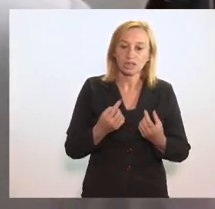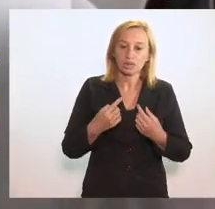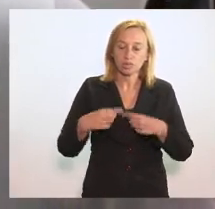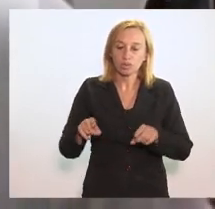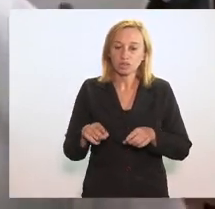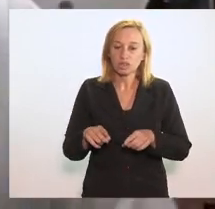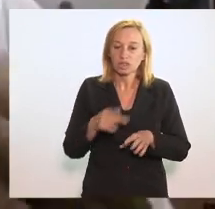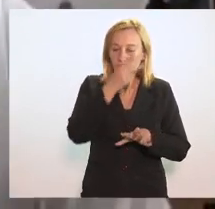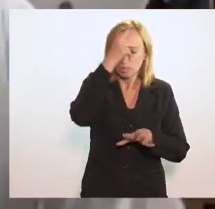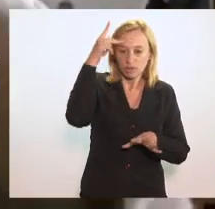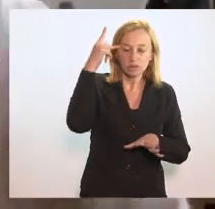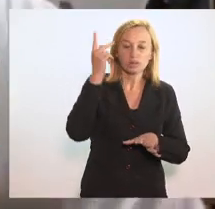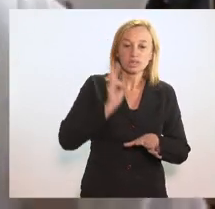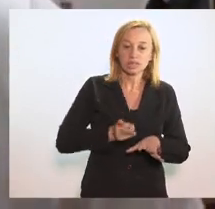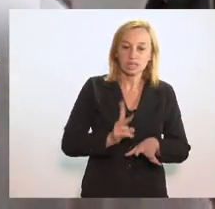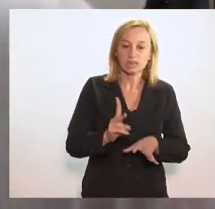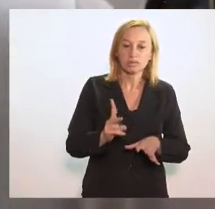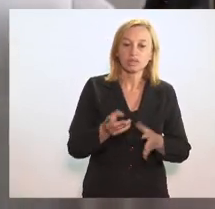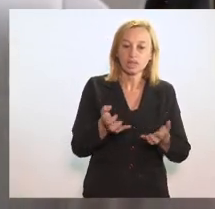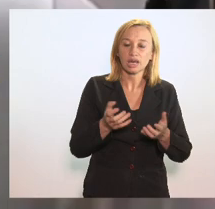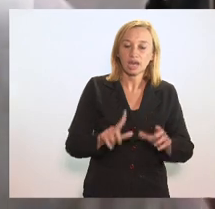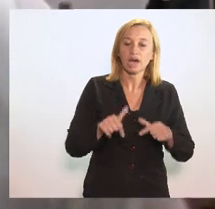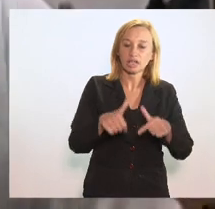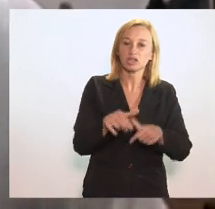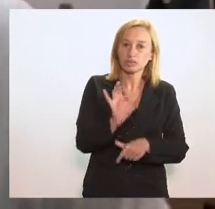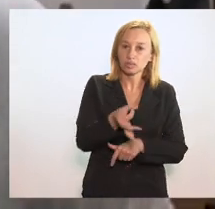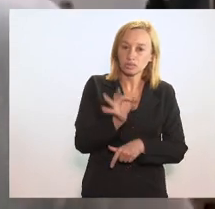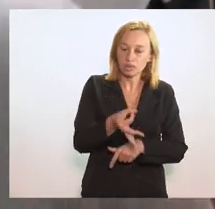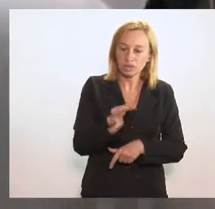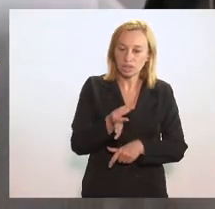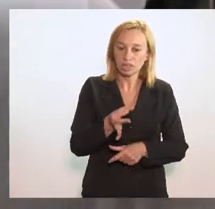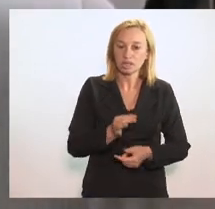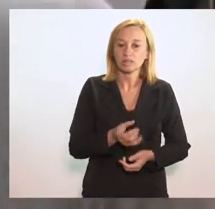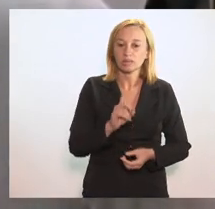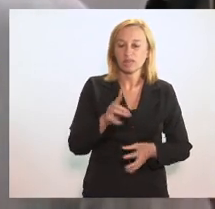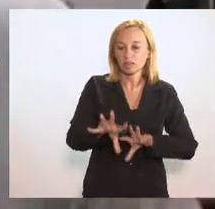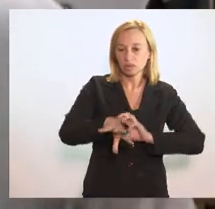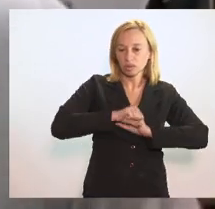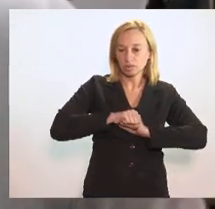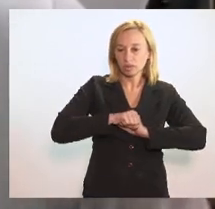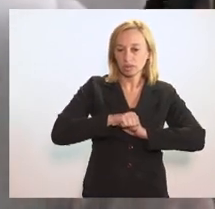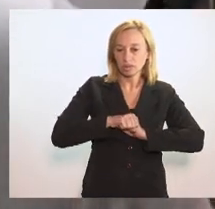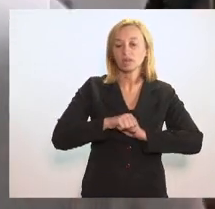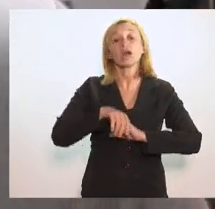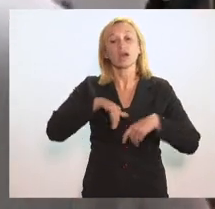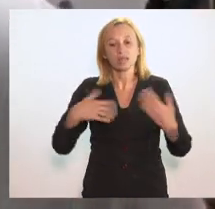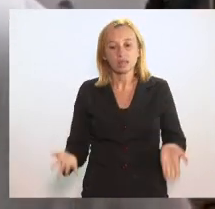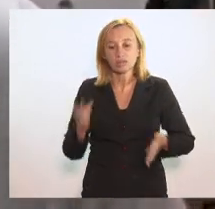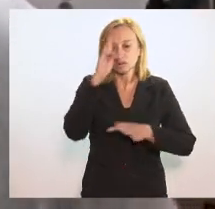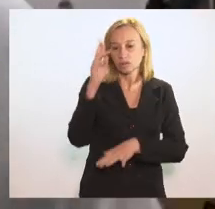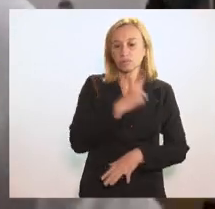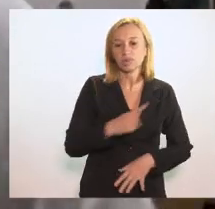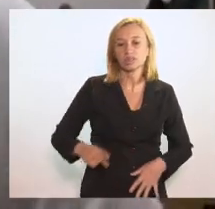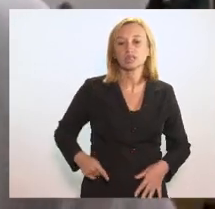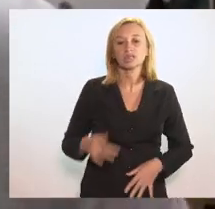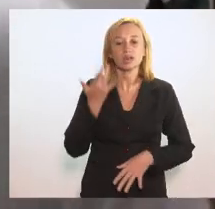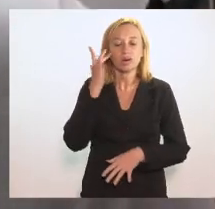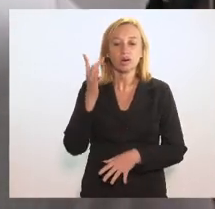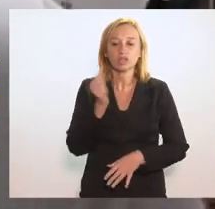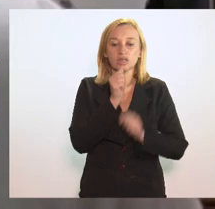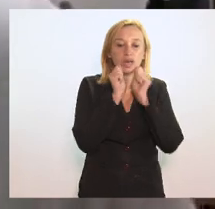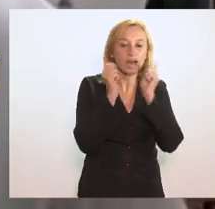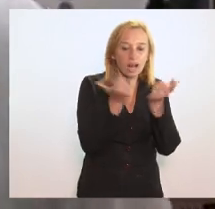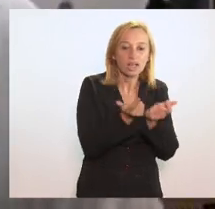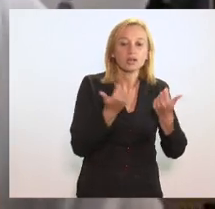todo instante tomando as medidas necessárias para não se contaminar. Então, presidente, eu acho que a Alerj, ela precisa,